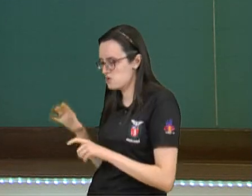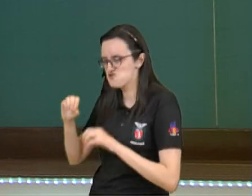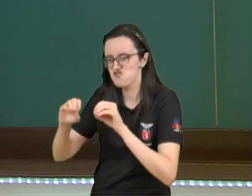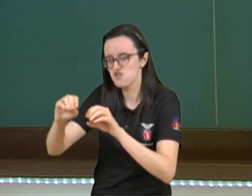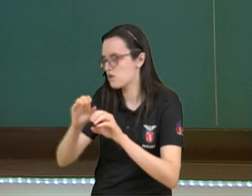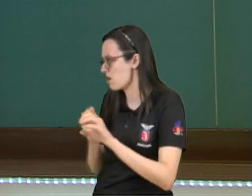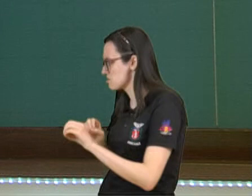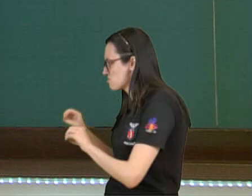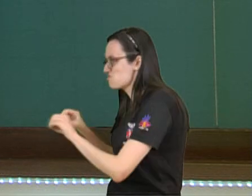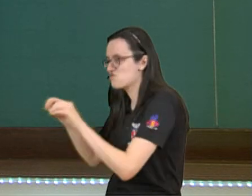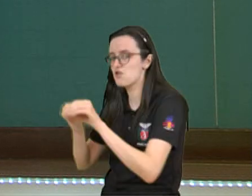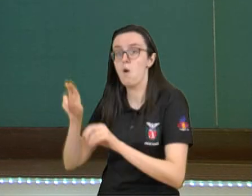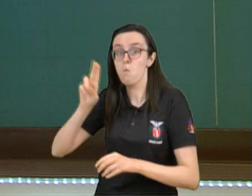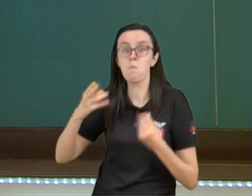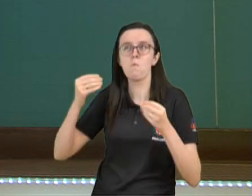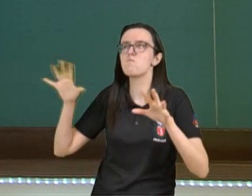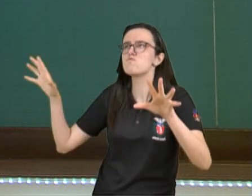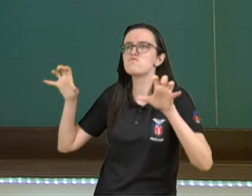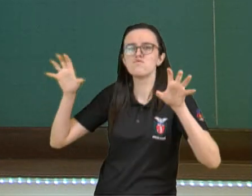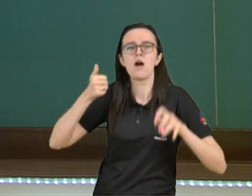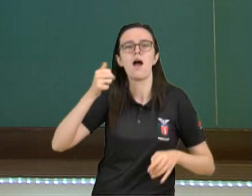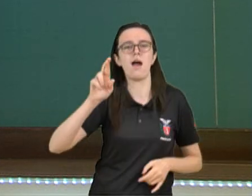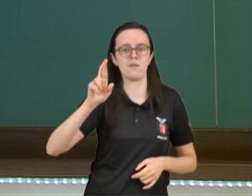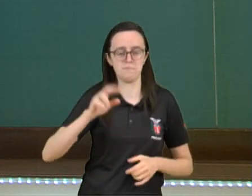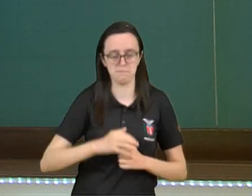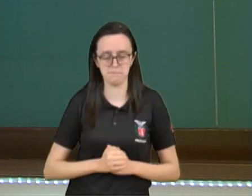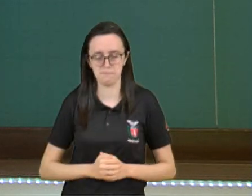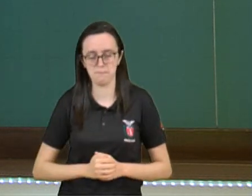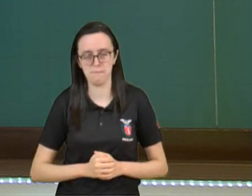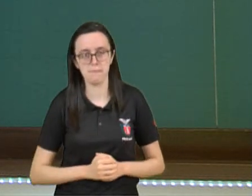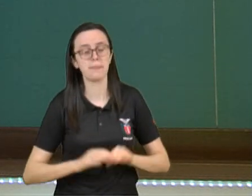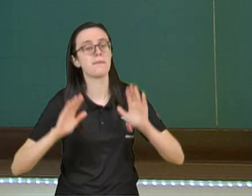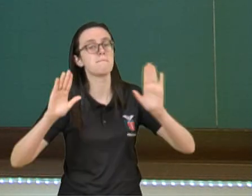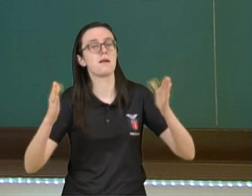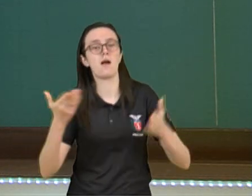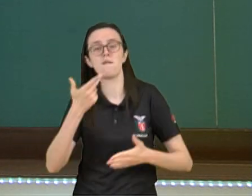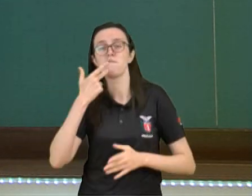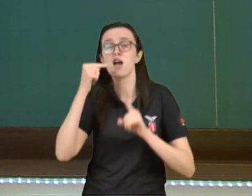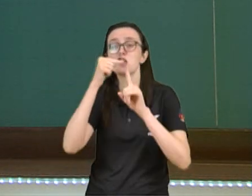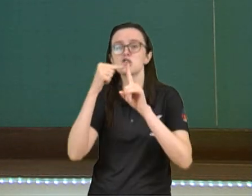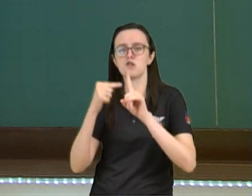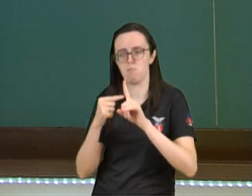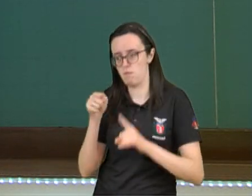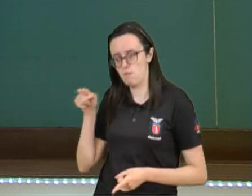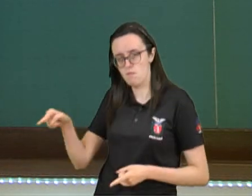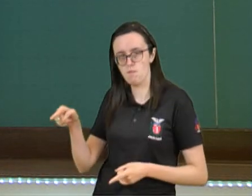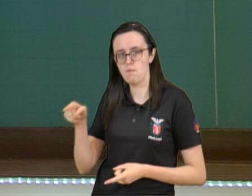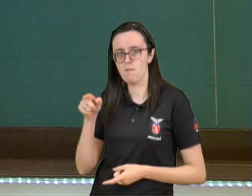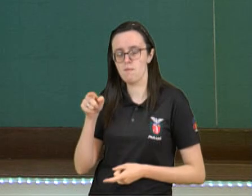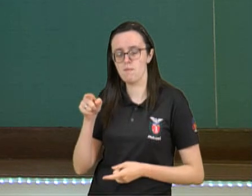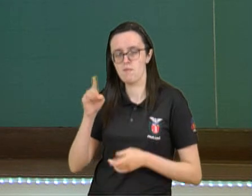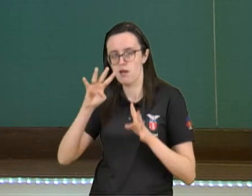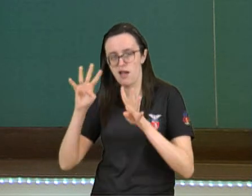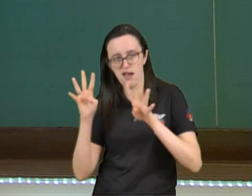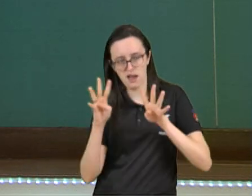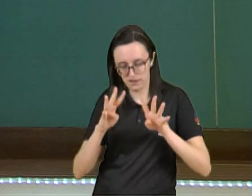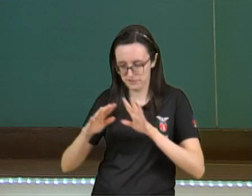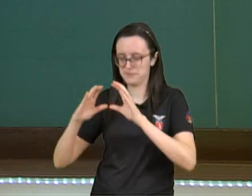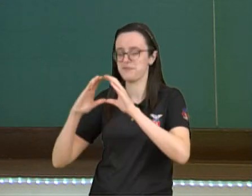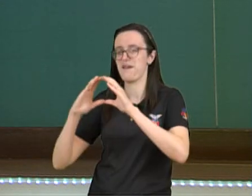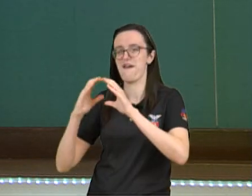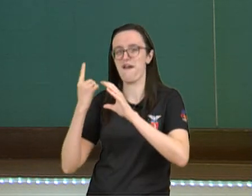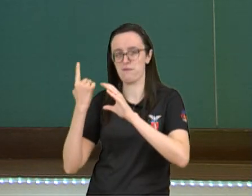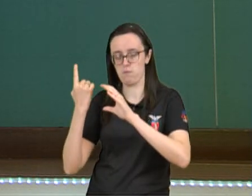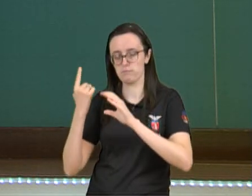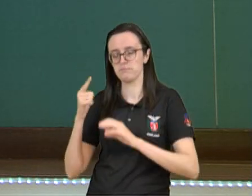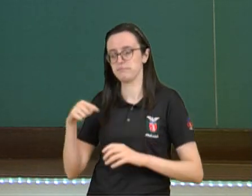utilizando muito oxigênio. Tipos de algas unicelulares. Então, já que a gente está falando dessas algas que causam esse efeito, a gente